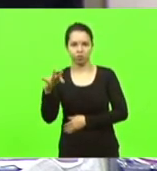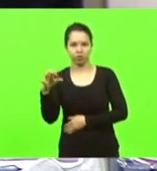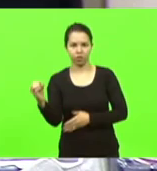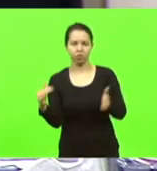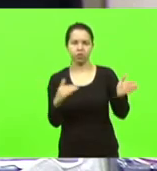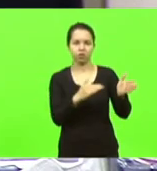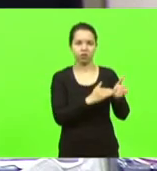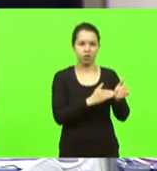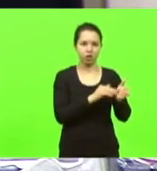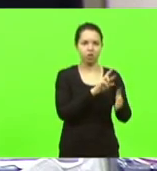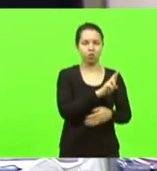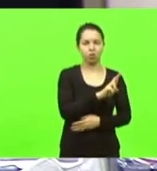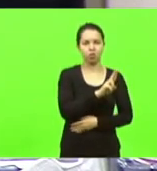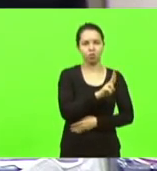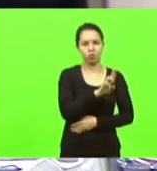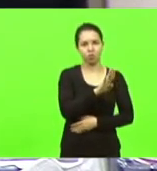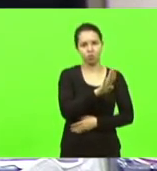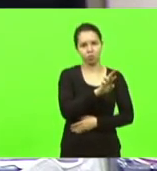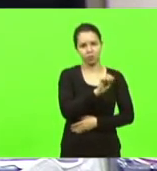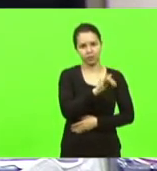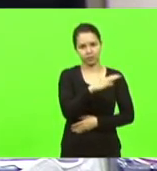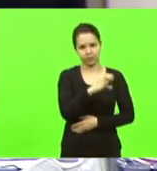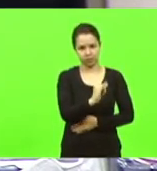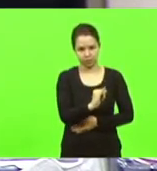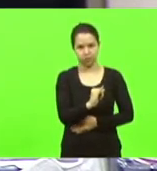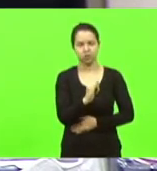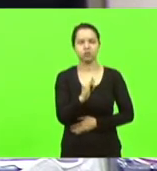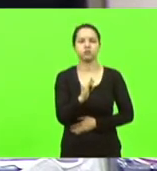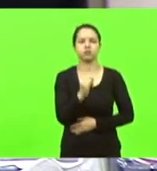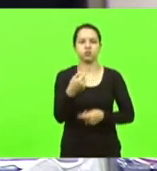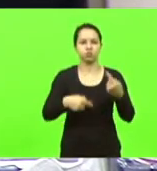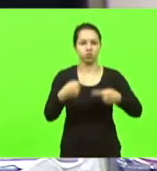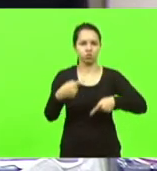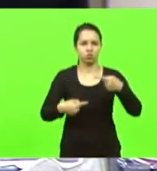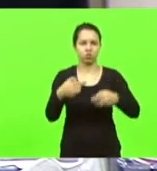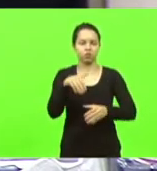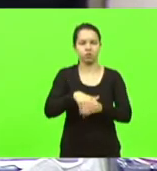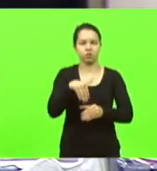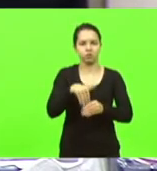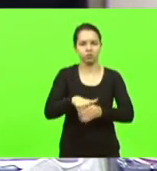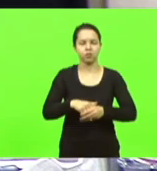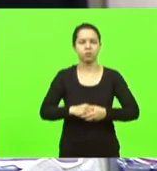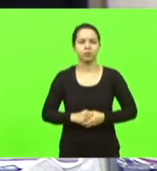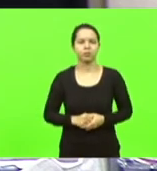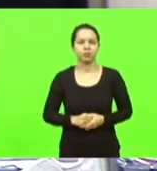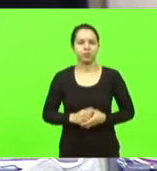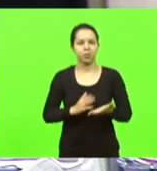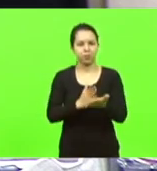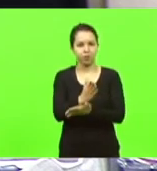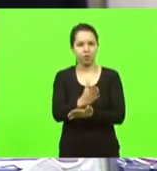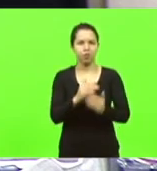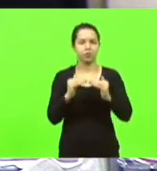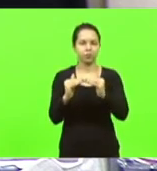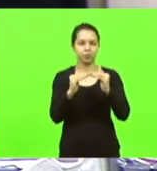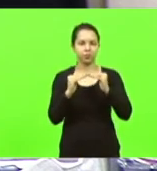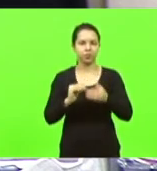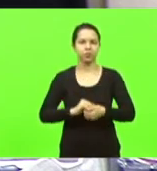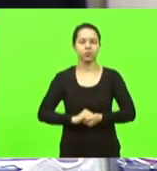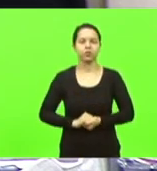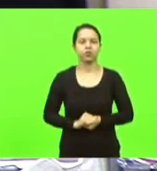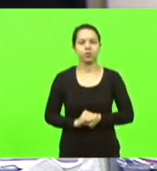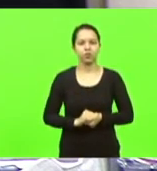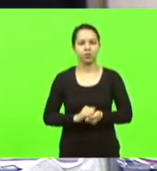excursão não havendo Quem Queira discutir em votação deputados que aprovam permanece como se encontra aprovado por unanimidade